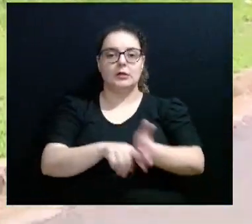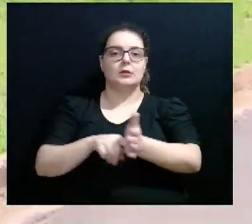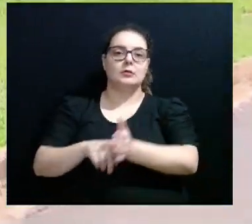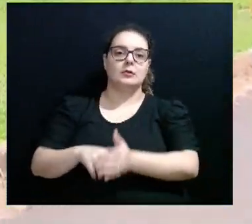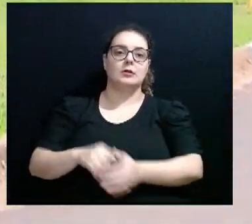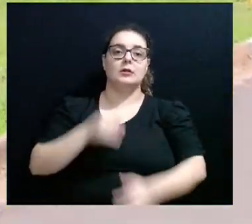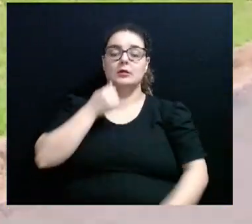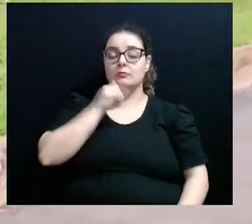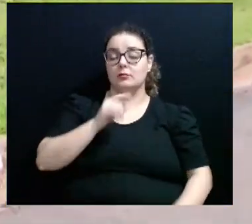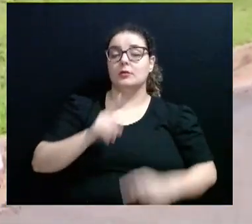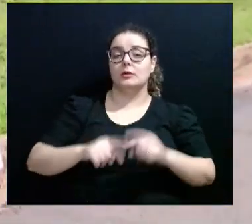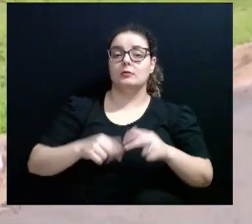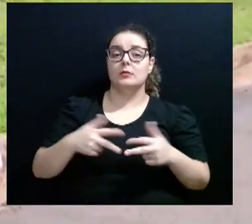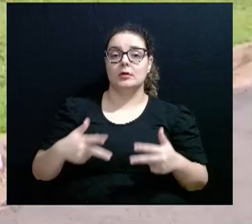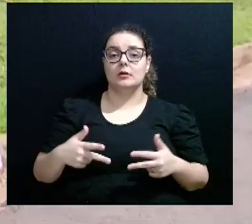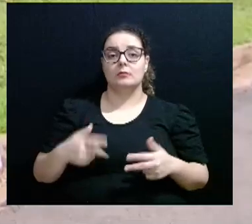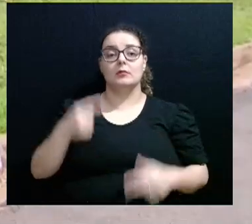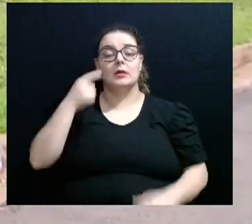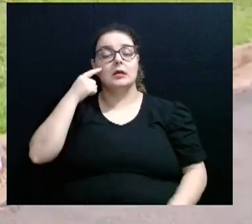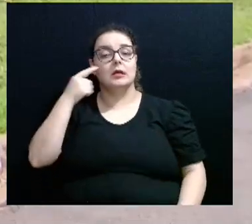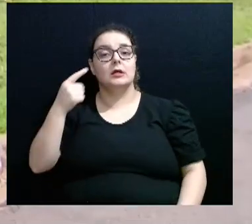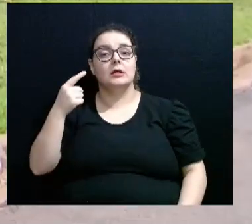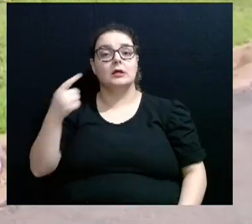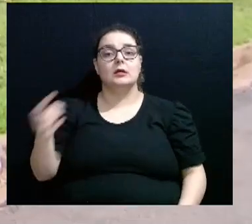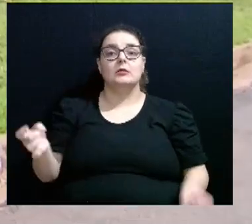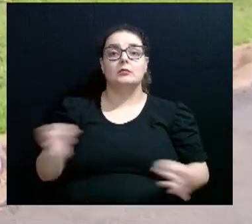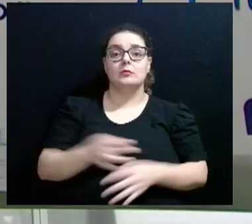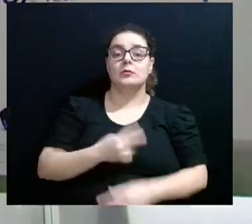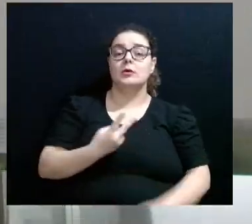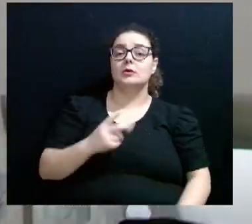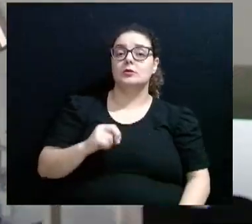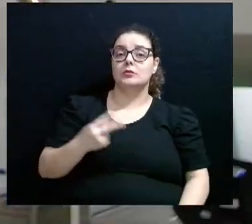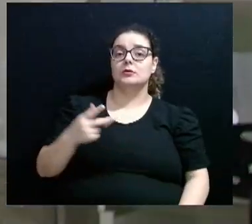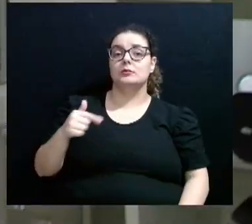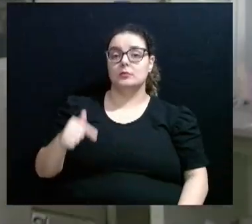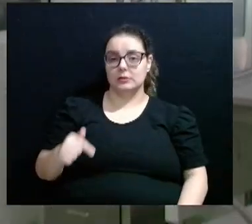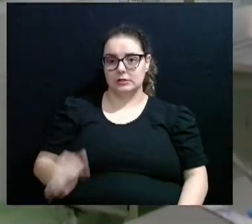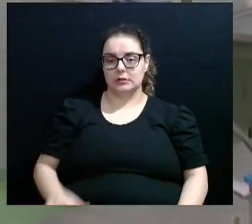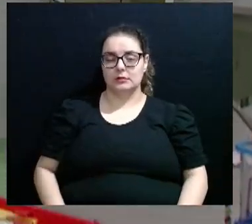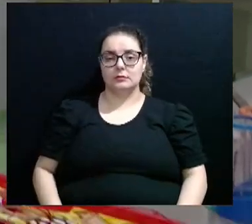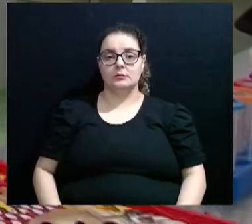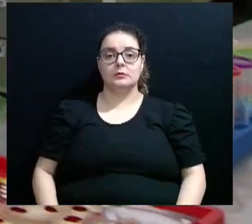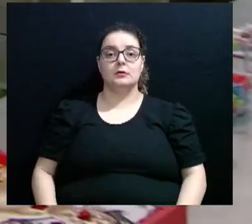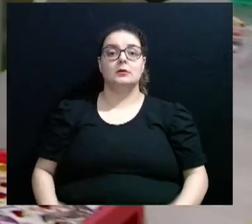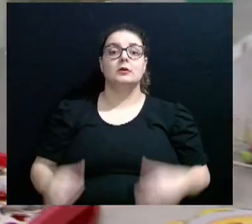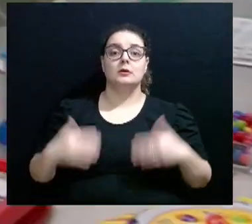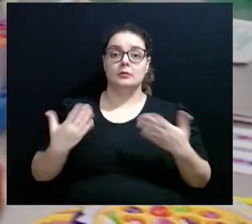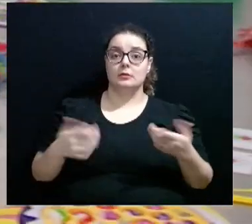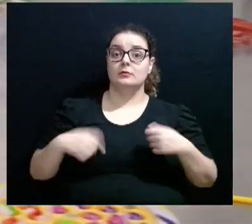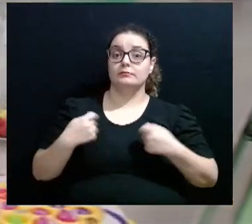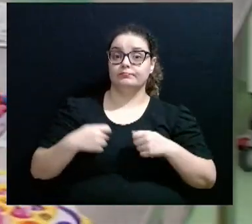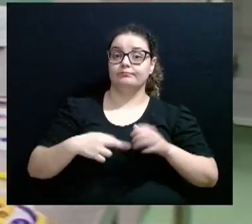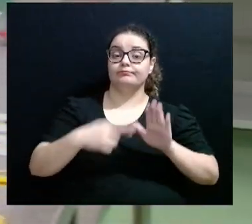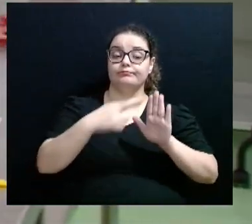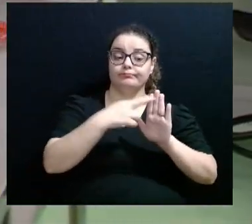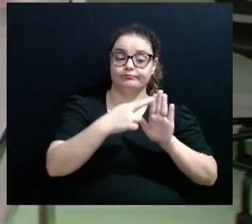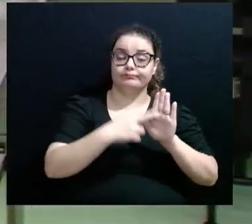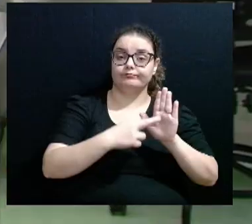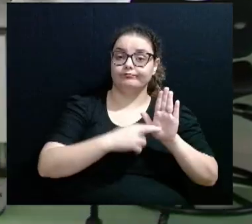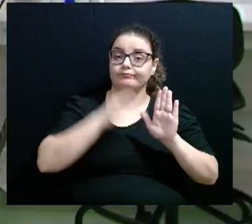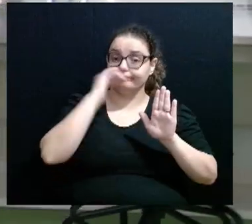Materiais. A previsão é que fique pronto em 2027. E para isso precisa seguir protocolos rigorosos para